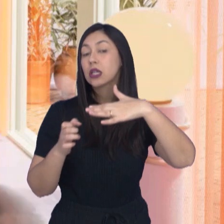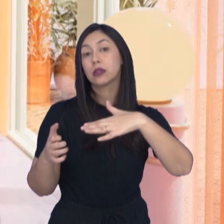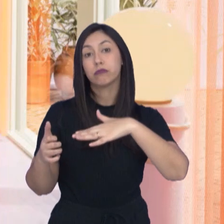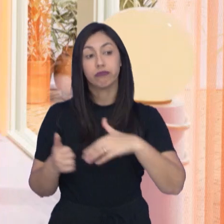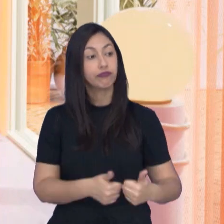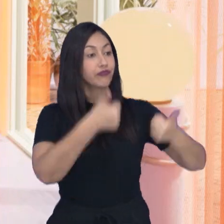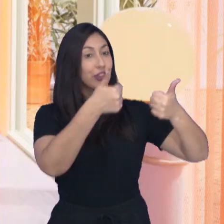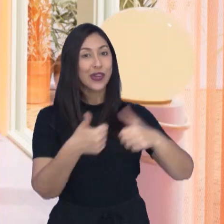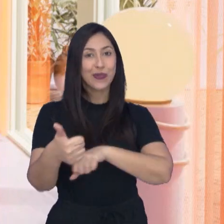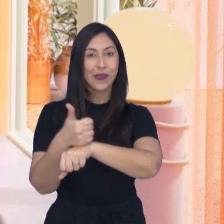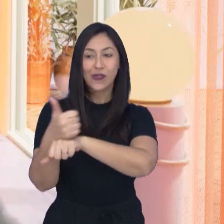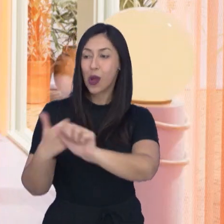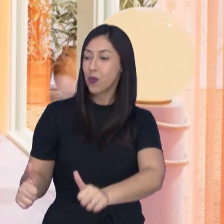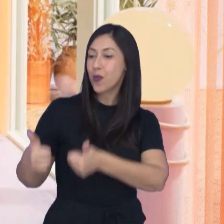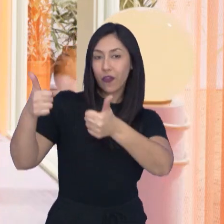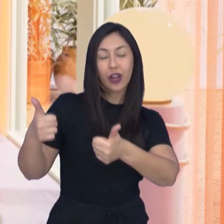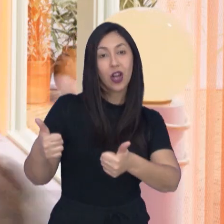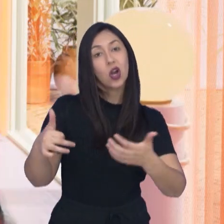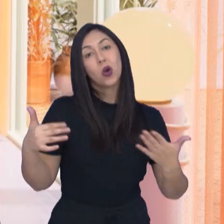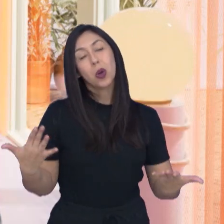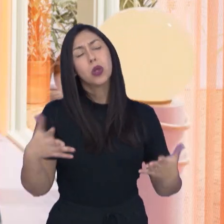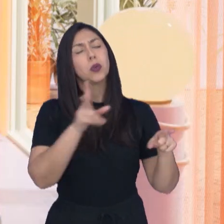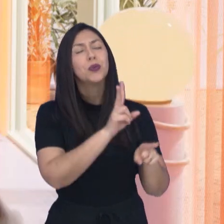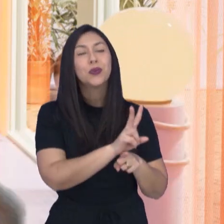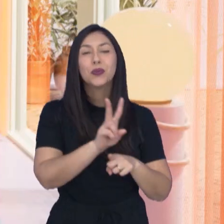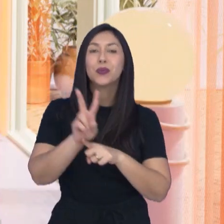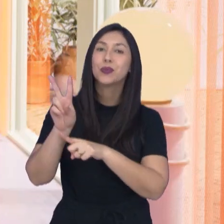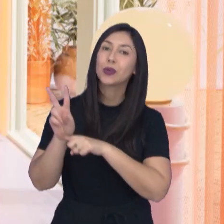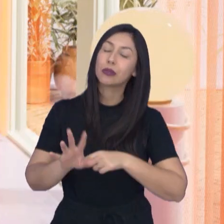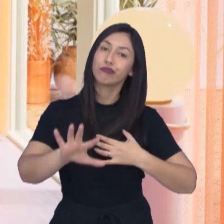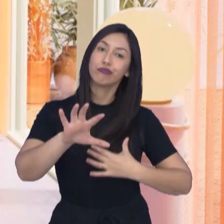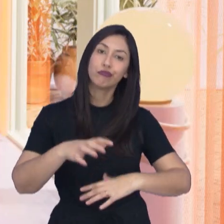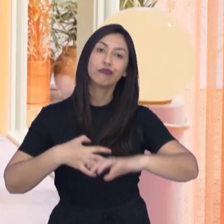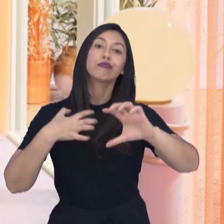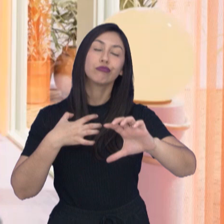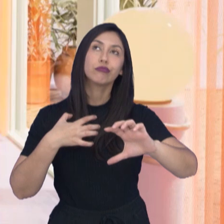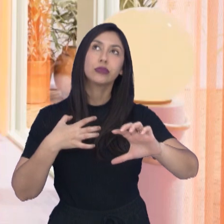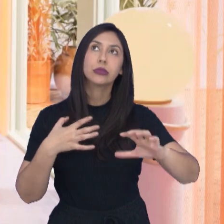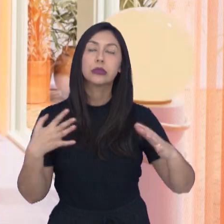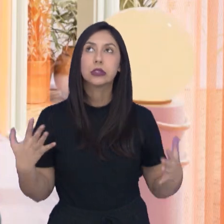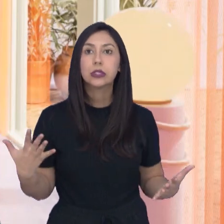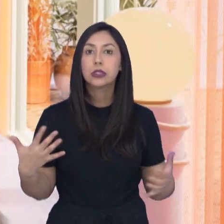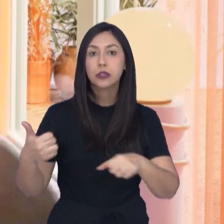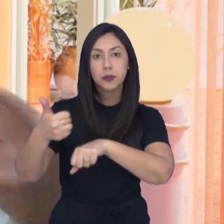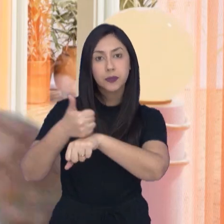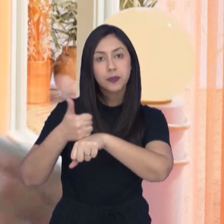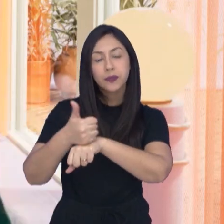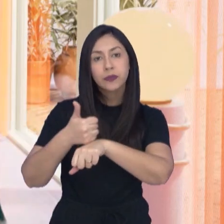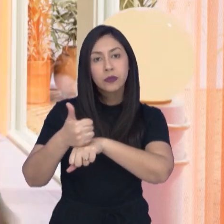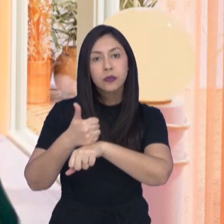ganham, tendo esse olhar ali com mais cuidado, né, de pensar que realmente um profissional